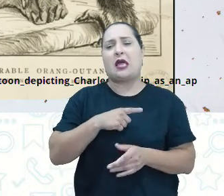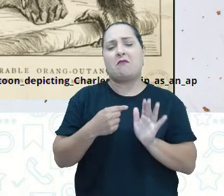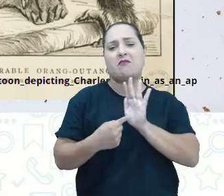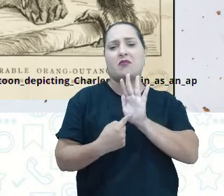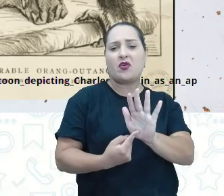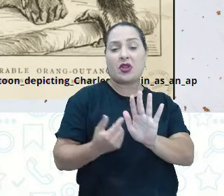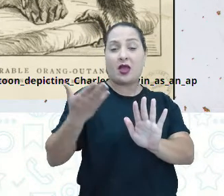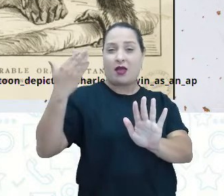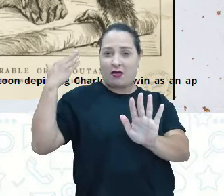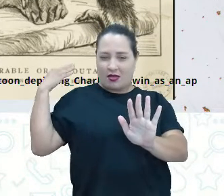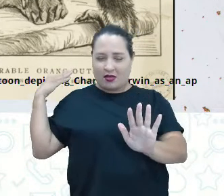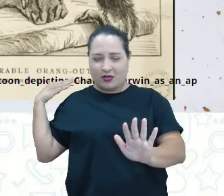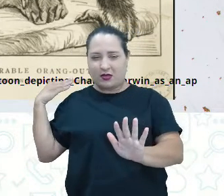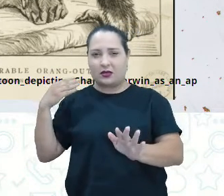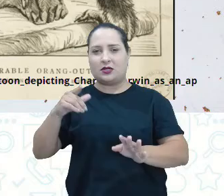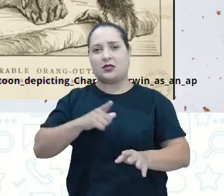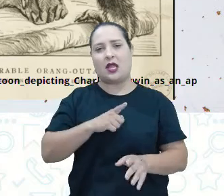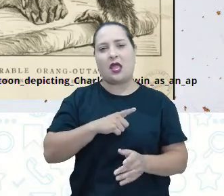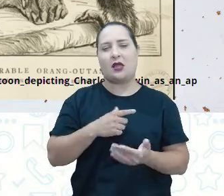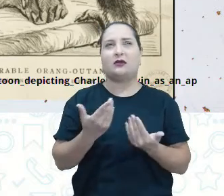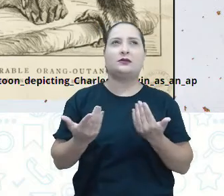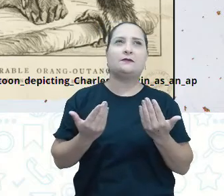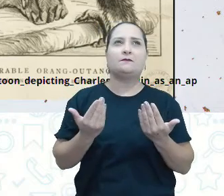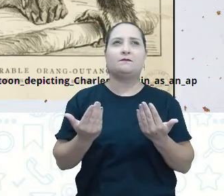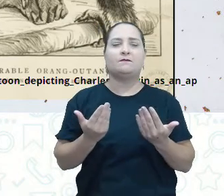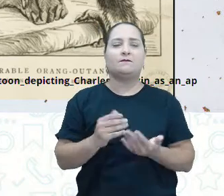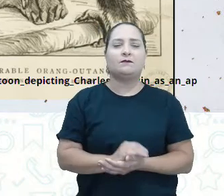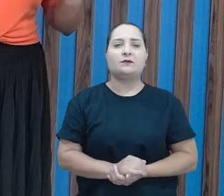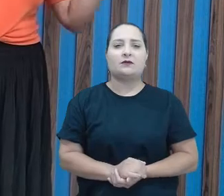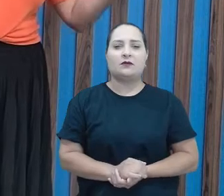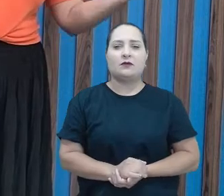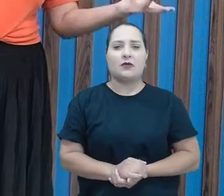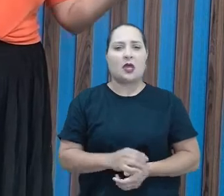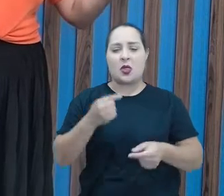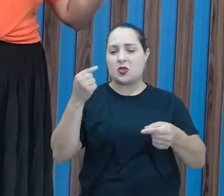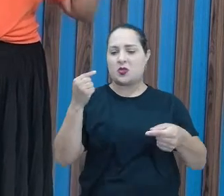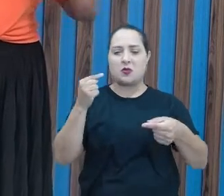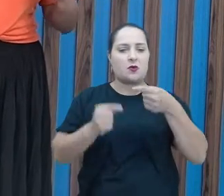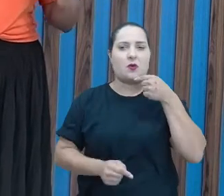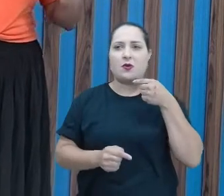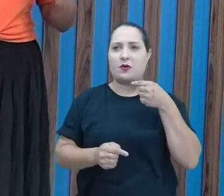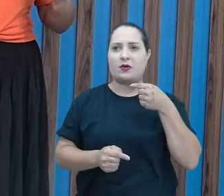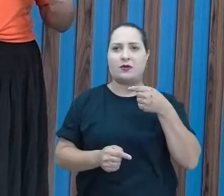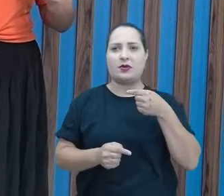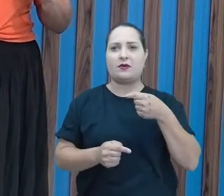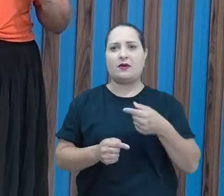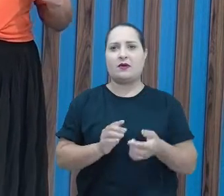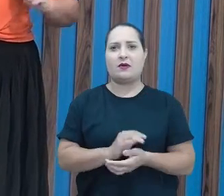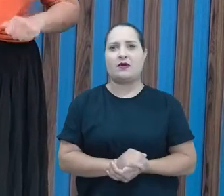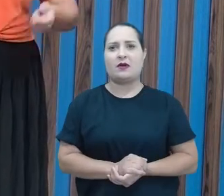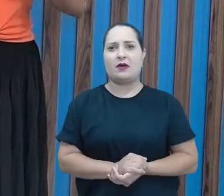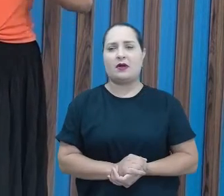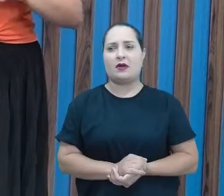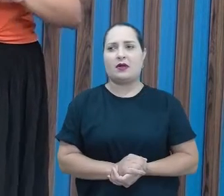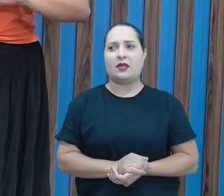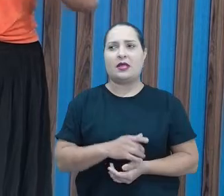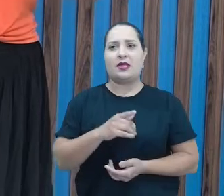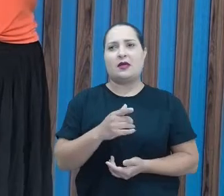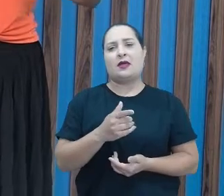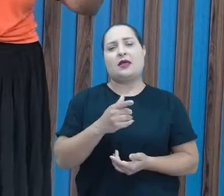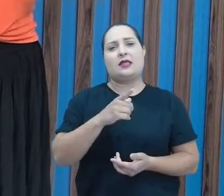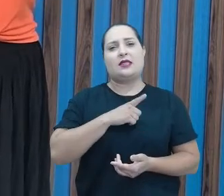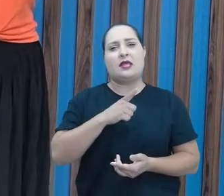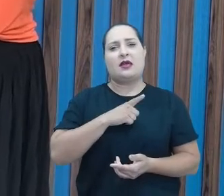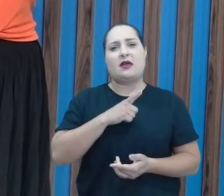dos lados, né, da história não concordava exatamente com Darwin. E aí, por isso, usa-se a charge para fazer